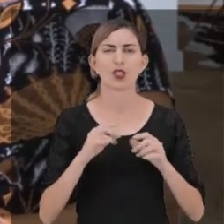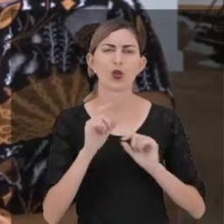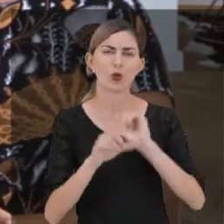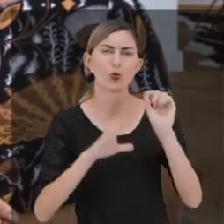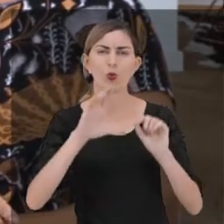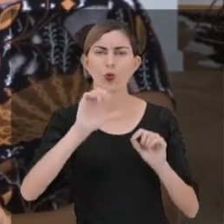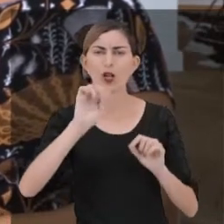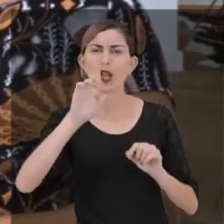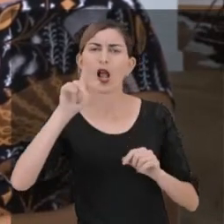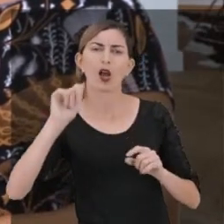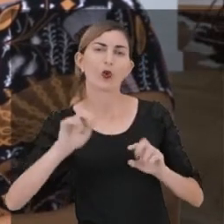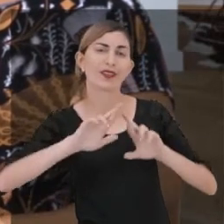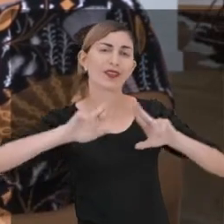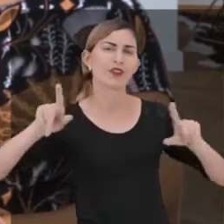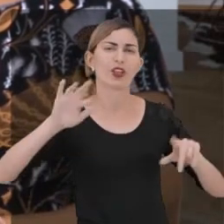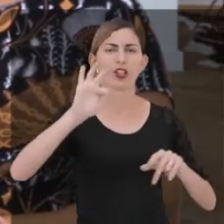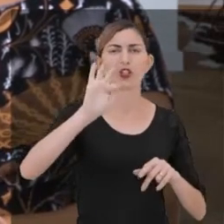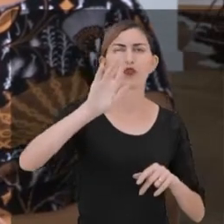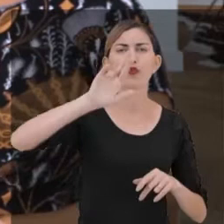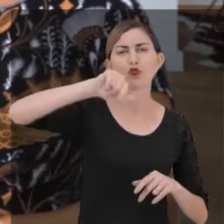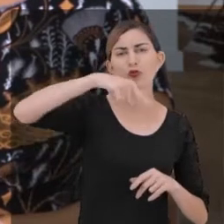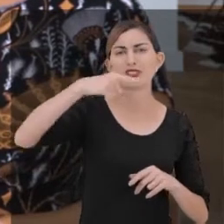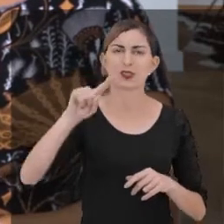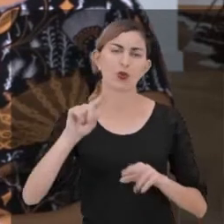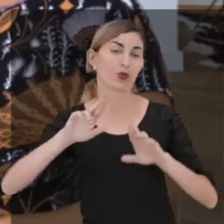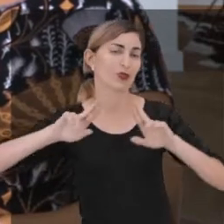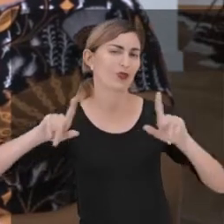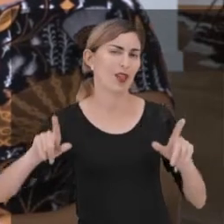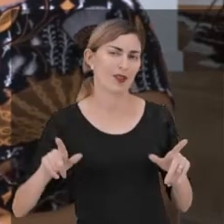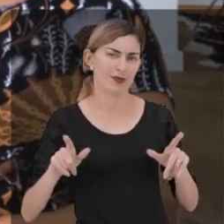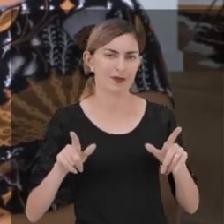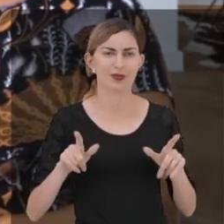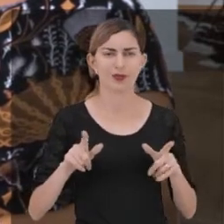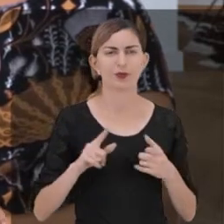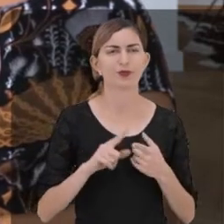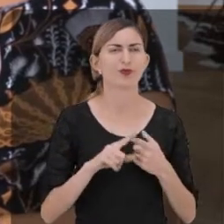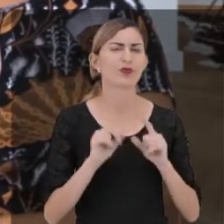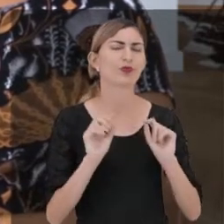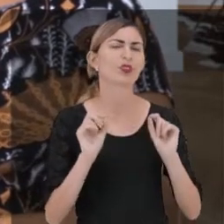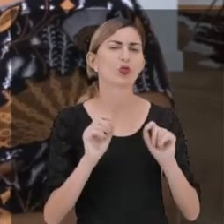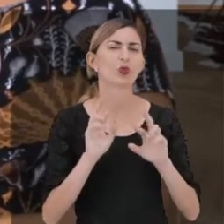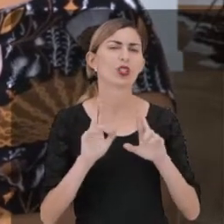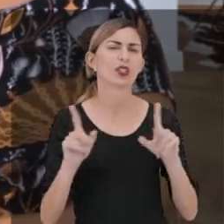O cargo é diferente da função? É, totalmente diferente. Qual seria essa